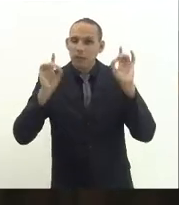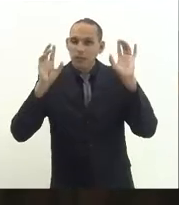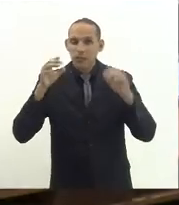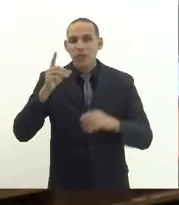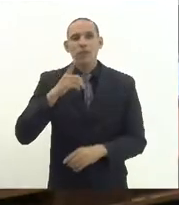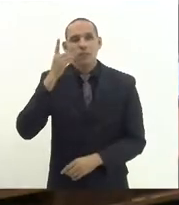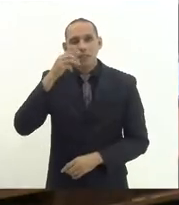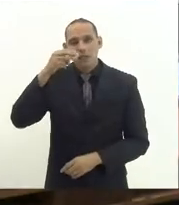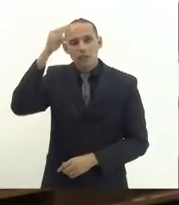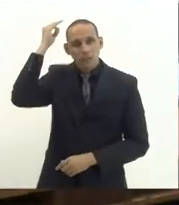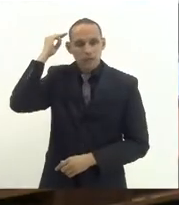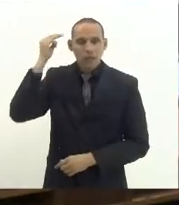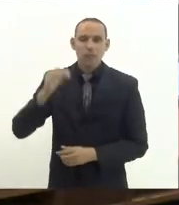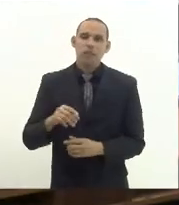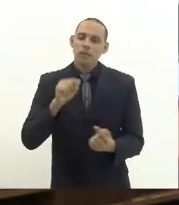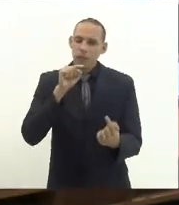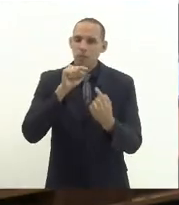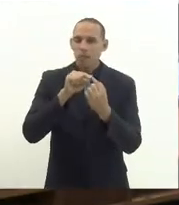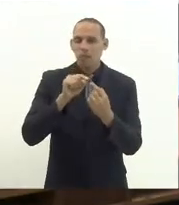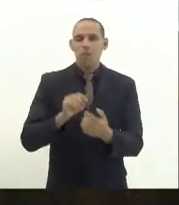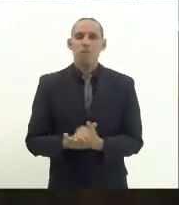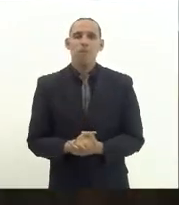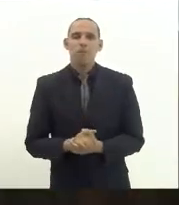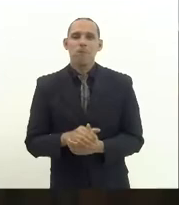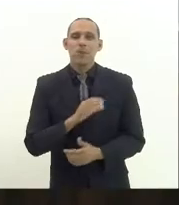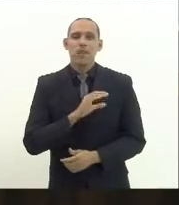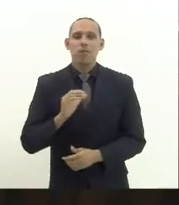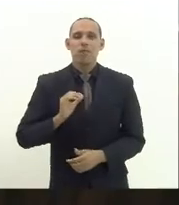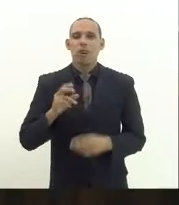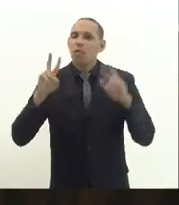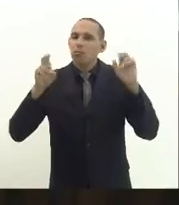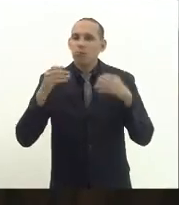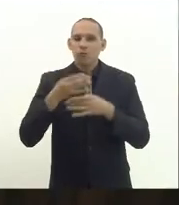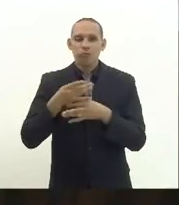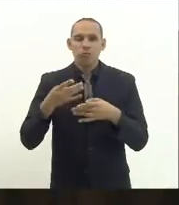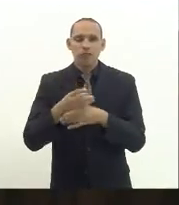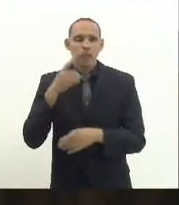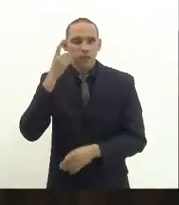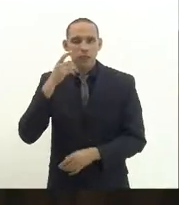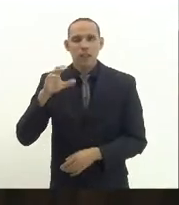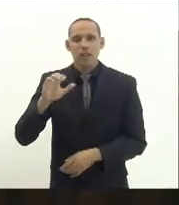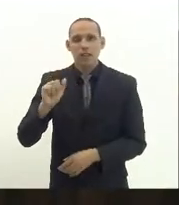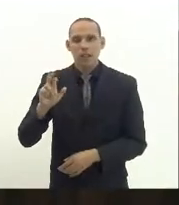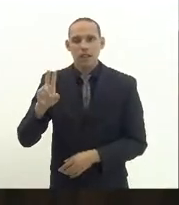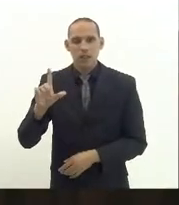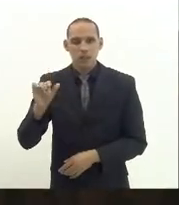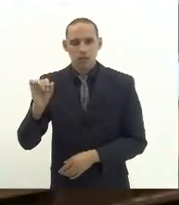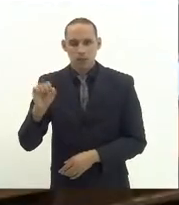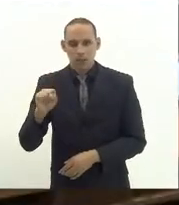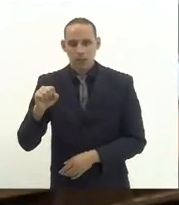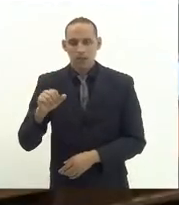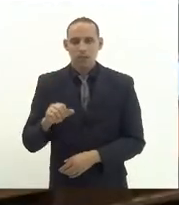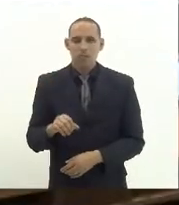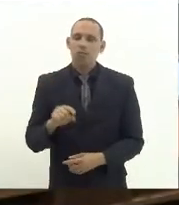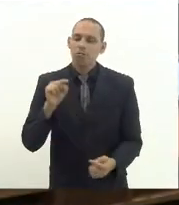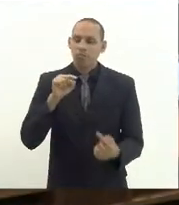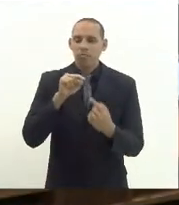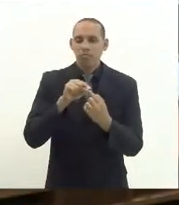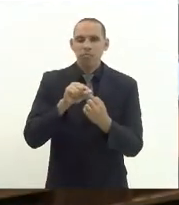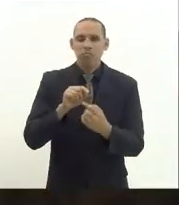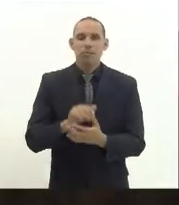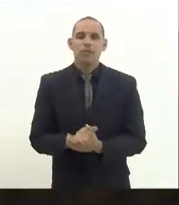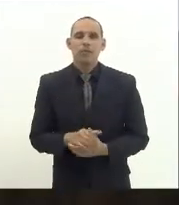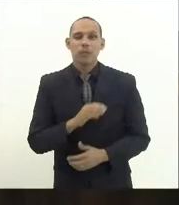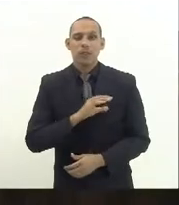Márcio Pacheco favorável pela comissão de assuntos municipais deputado Carlos de Macedo o parecer favorável